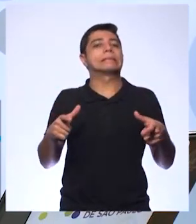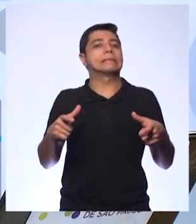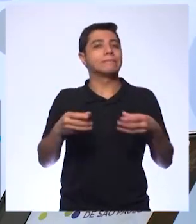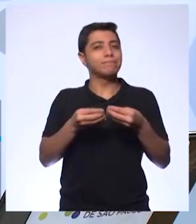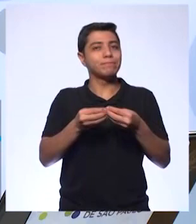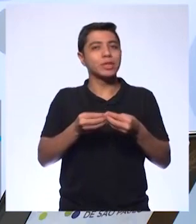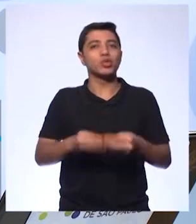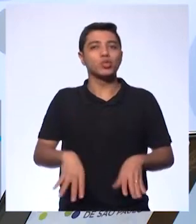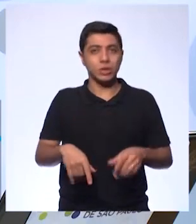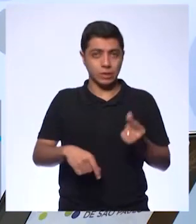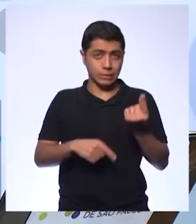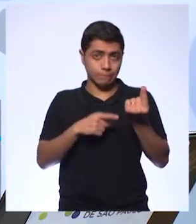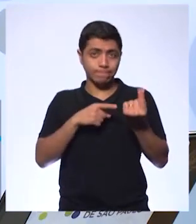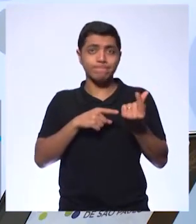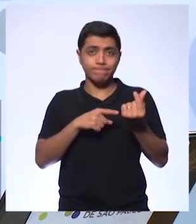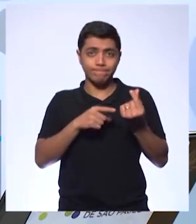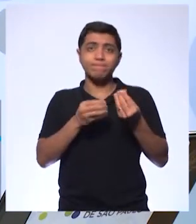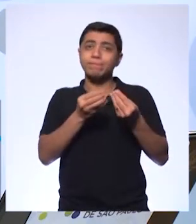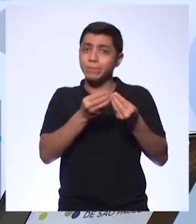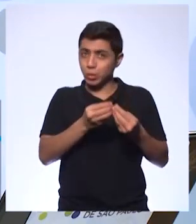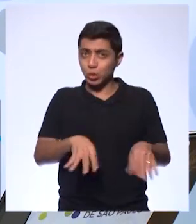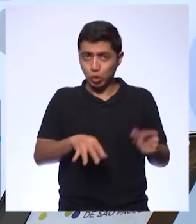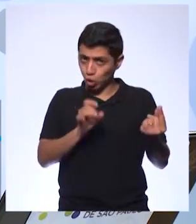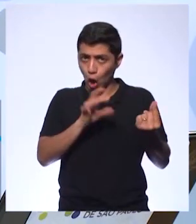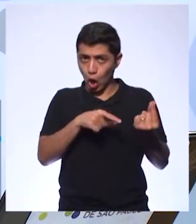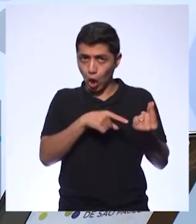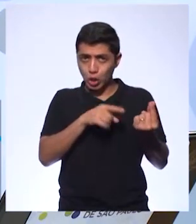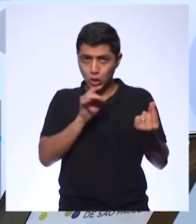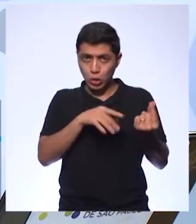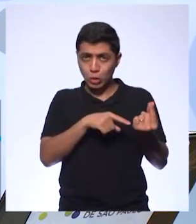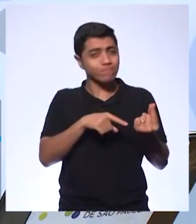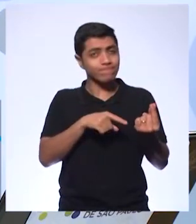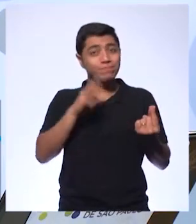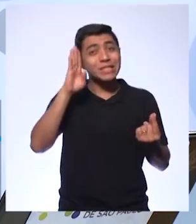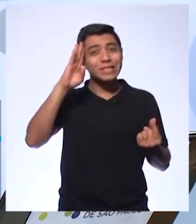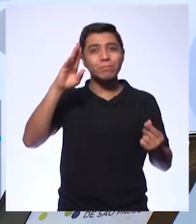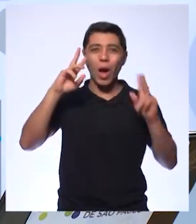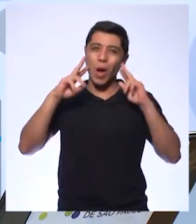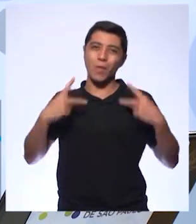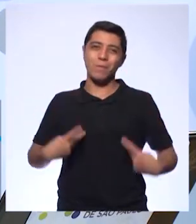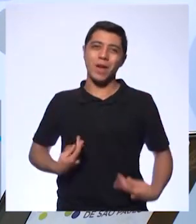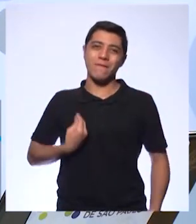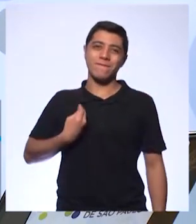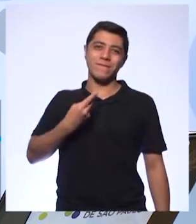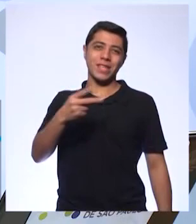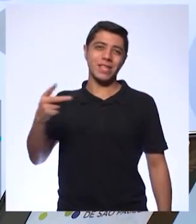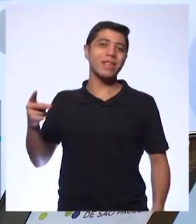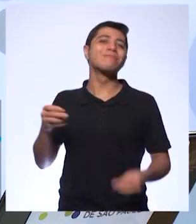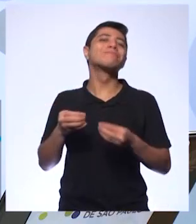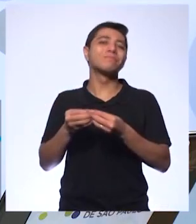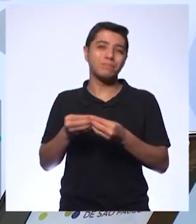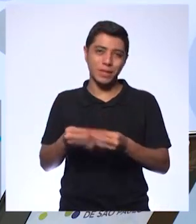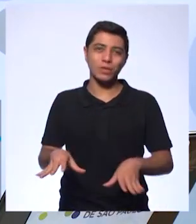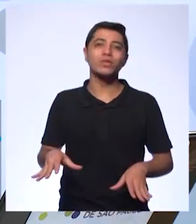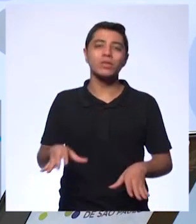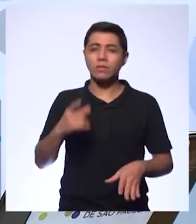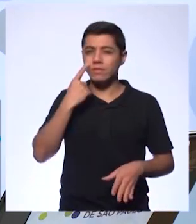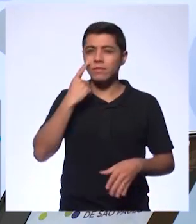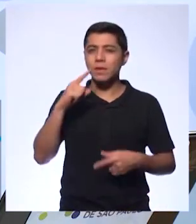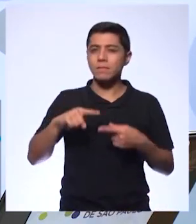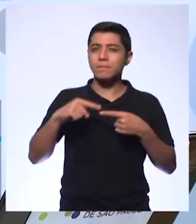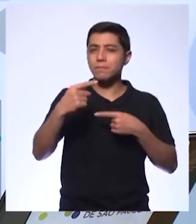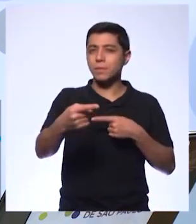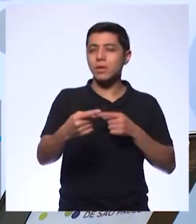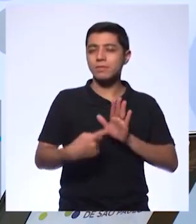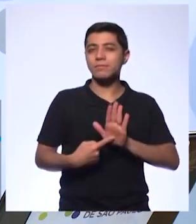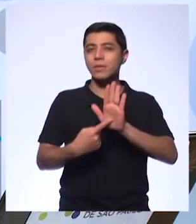mas principalmente humano. É os exemplos que a gente vai ver aí mais para frente, nos próximos exemplos que a gente vai